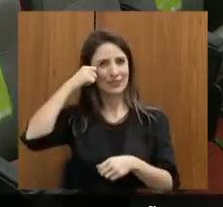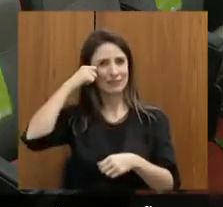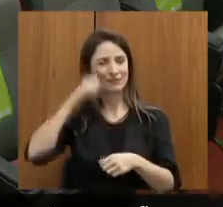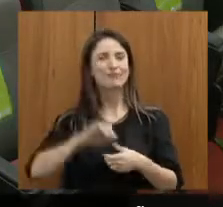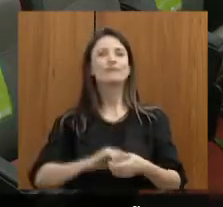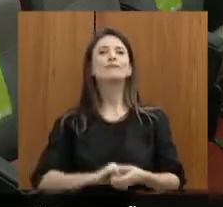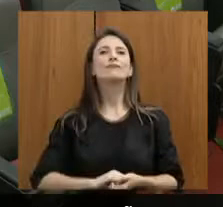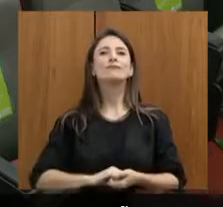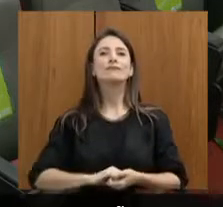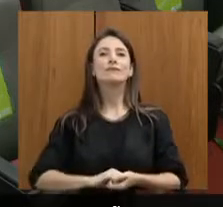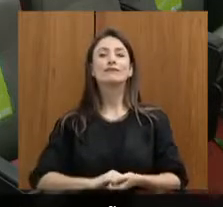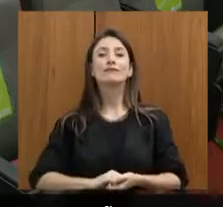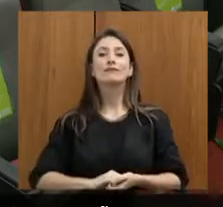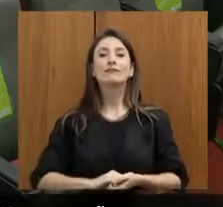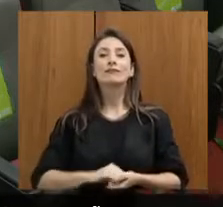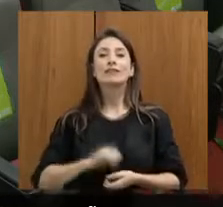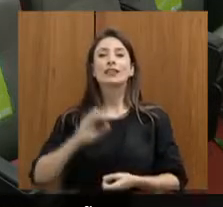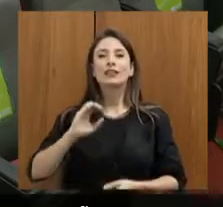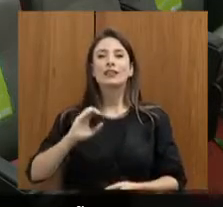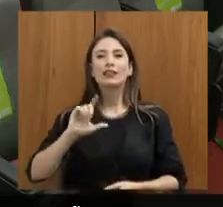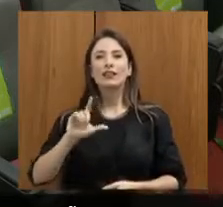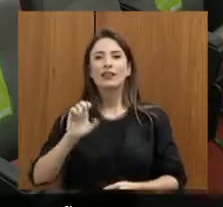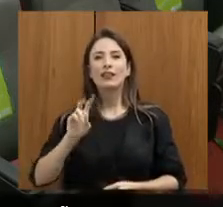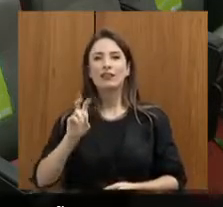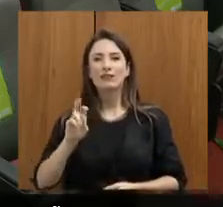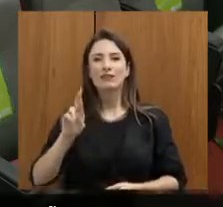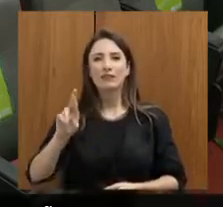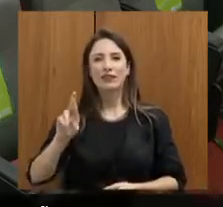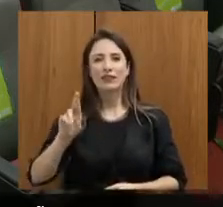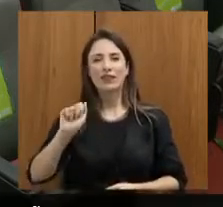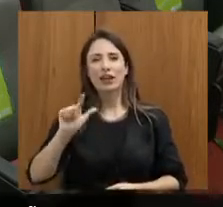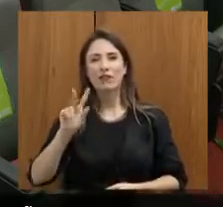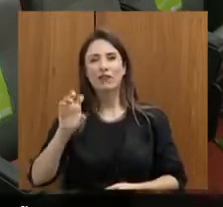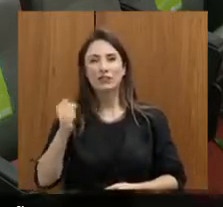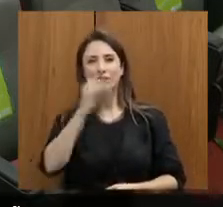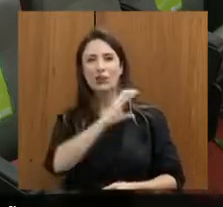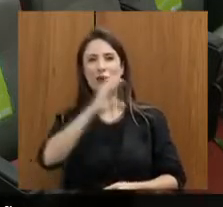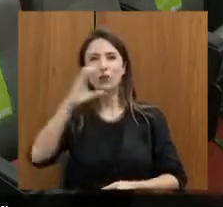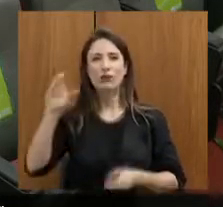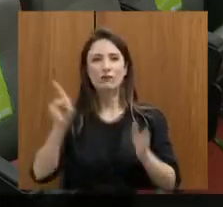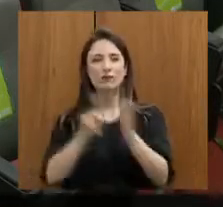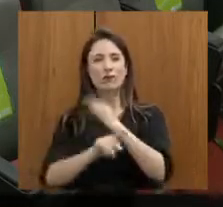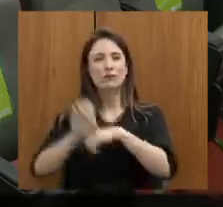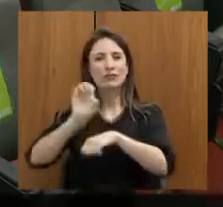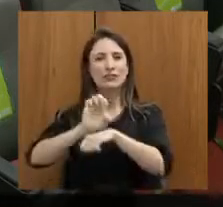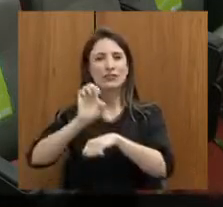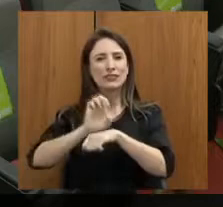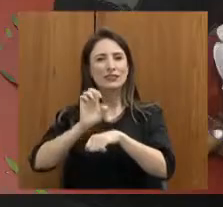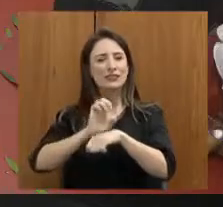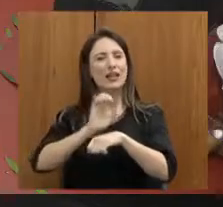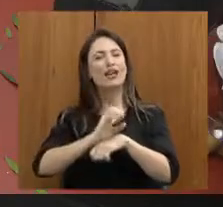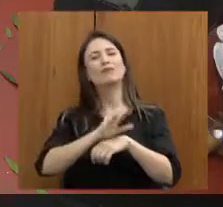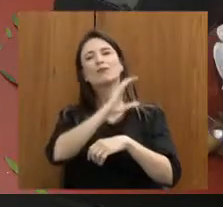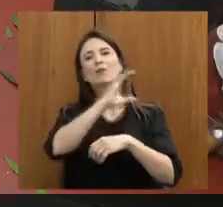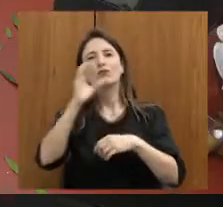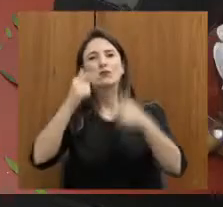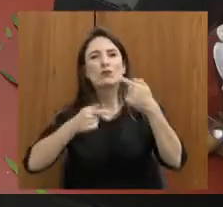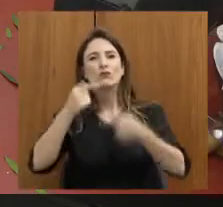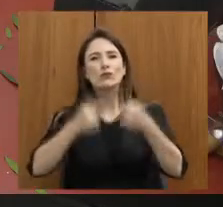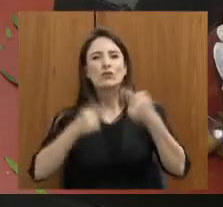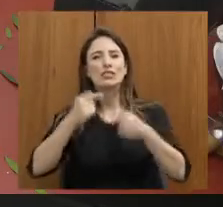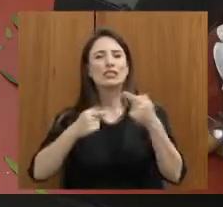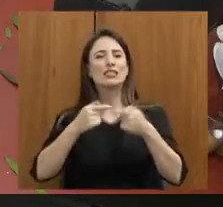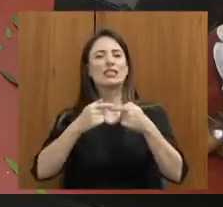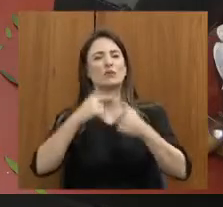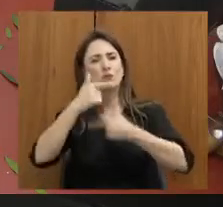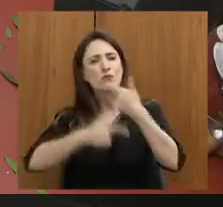Cléber Alves Machado coordenador Estadual de políticas de promoção da Igualdade racial Secretaria de Estado de Desenvolvimento